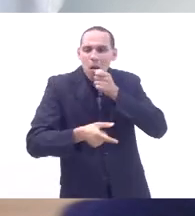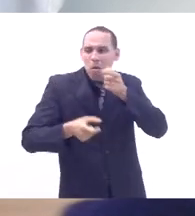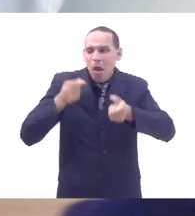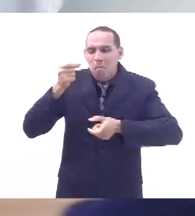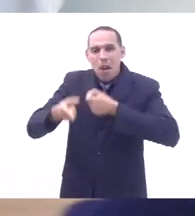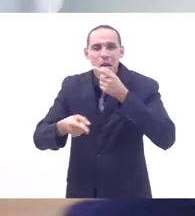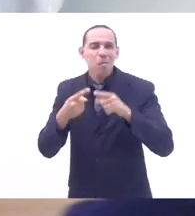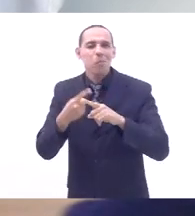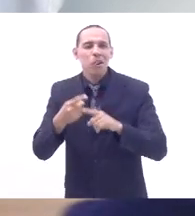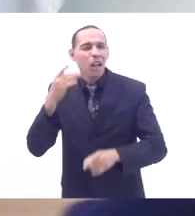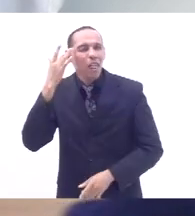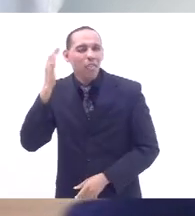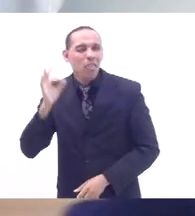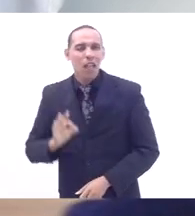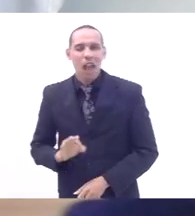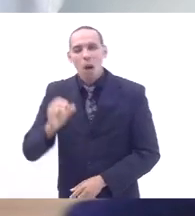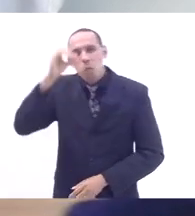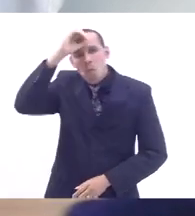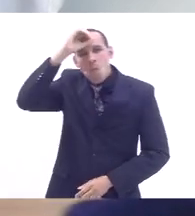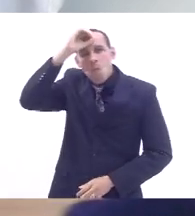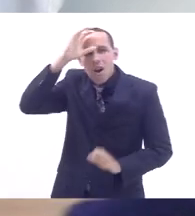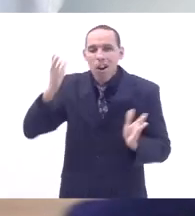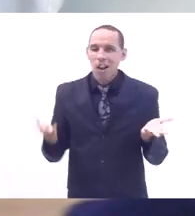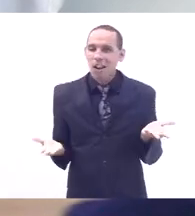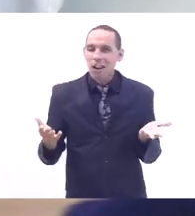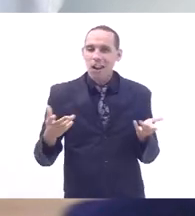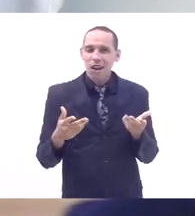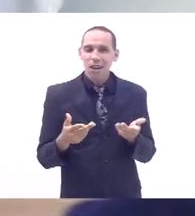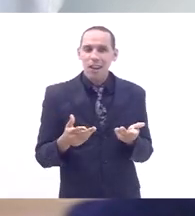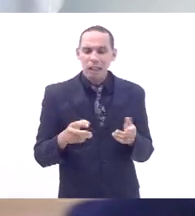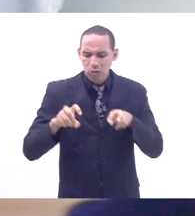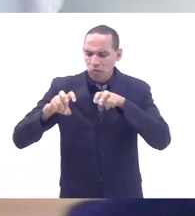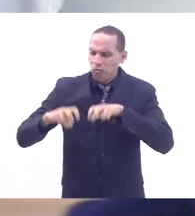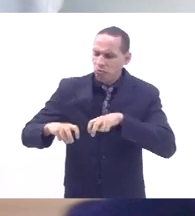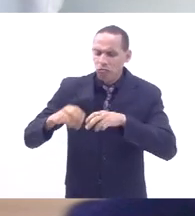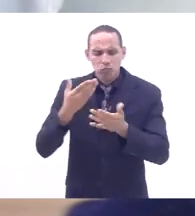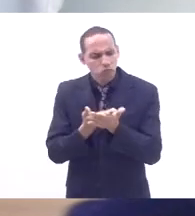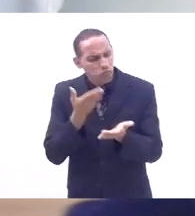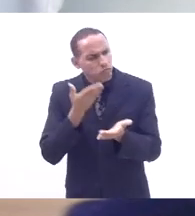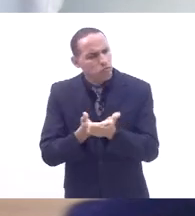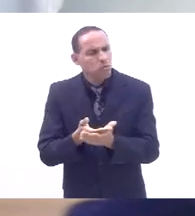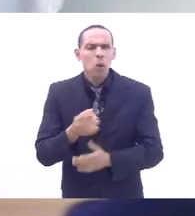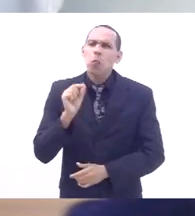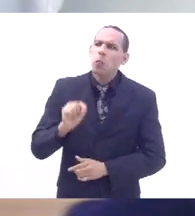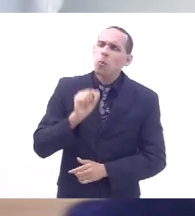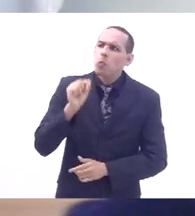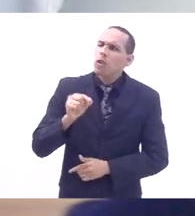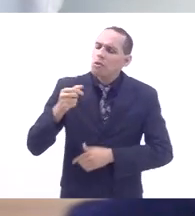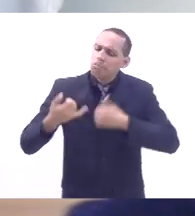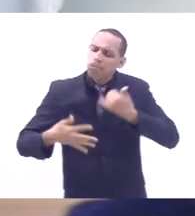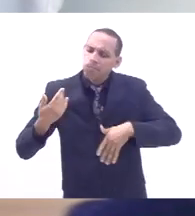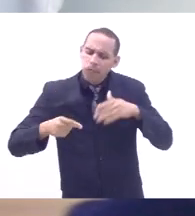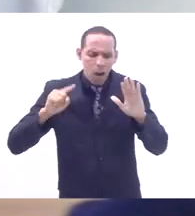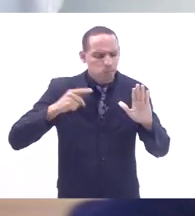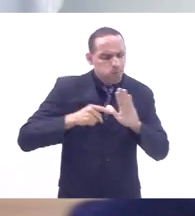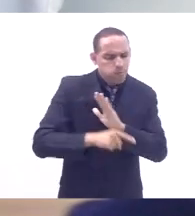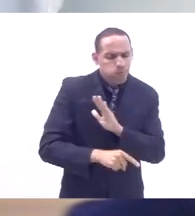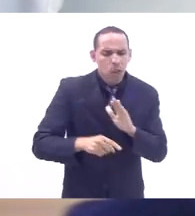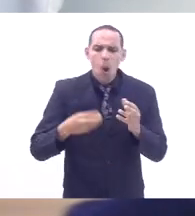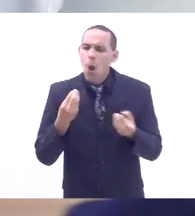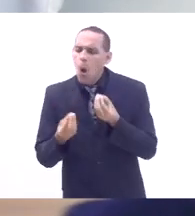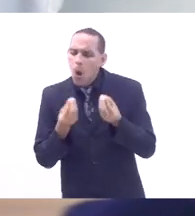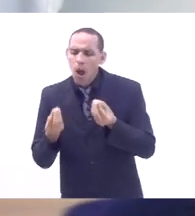alguma coisa, a gente começa a falar mal. Em vez de a gente chegar, sentar, estudar e ver como é que funciona, como é que se